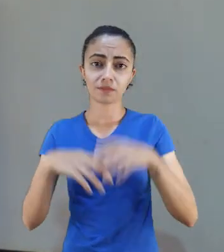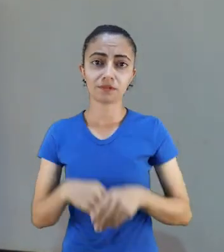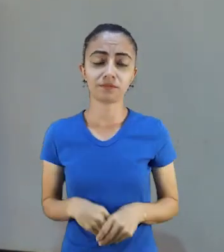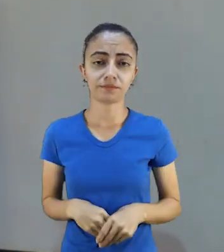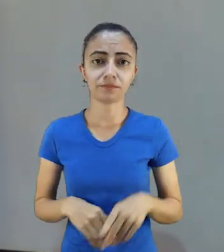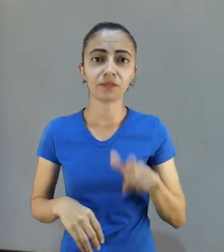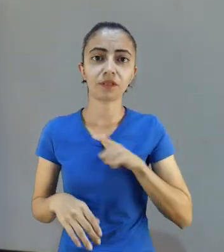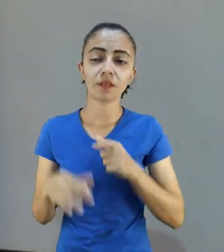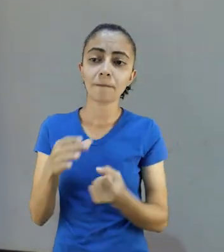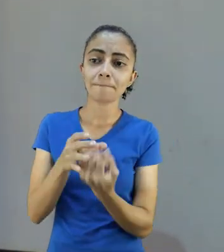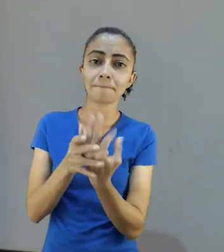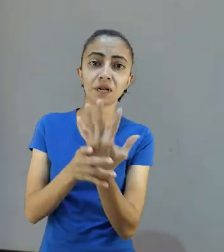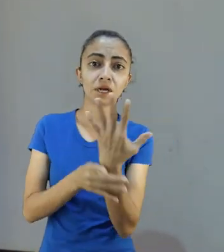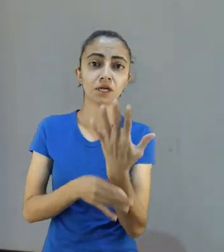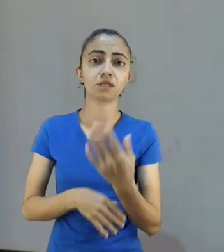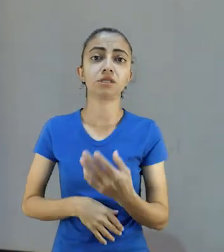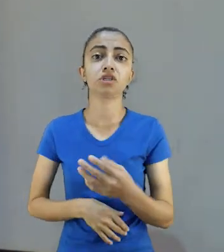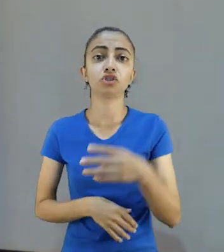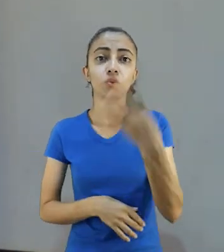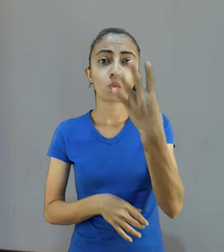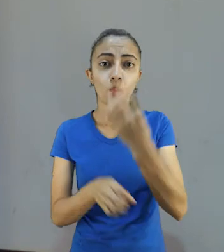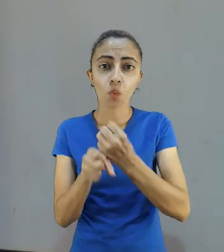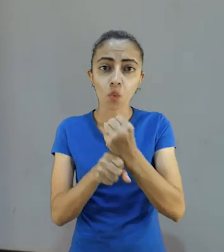Tem planta que só dá de 4 em 4 anos.